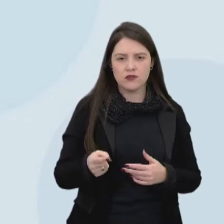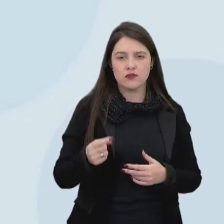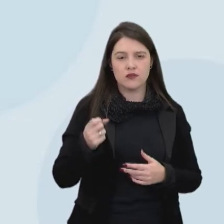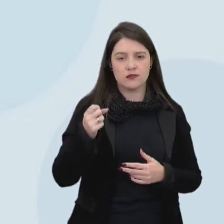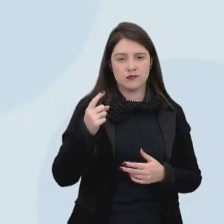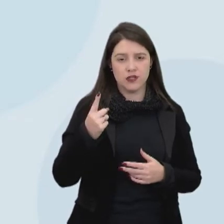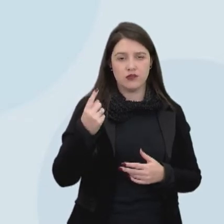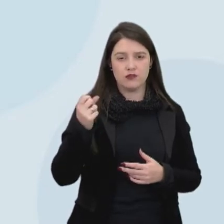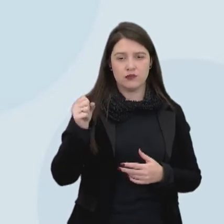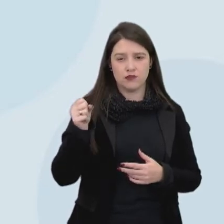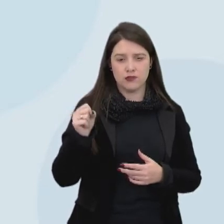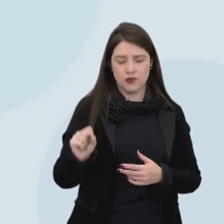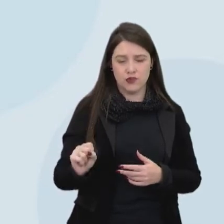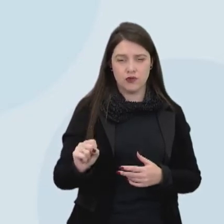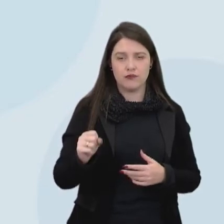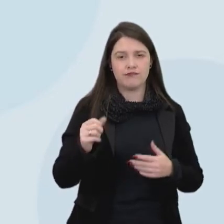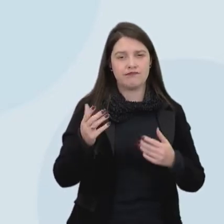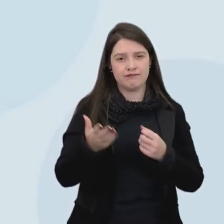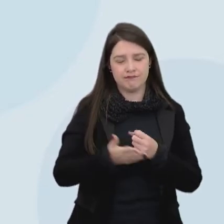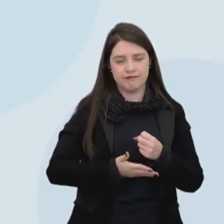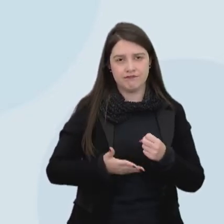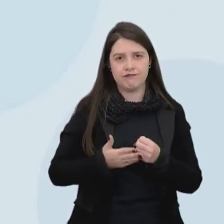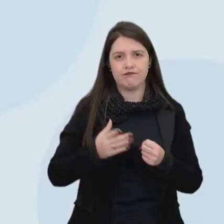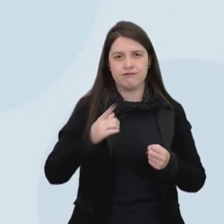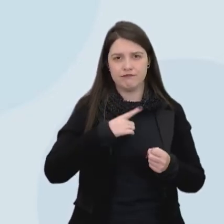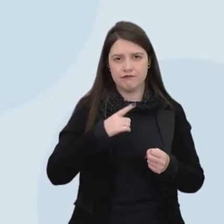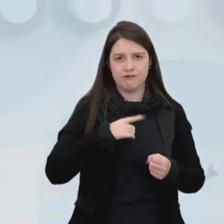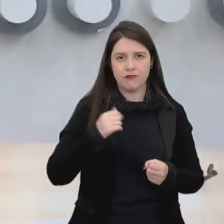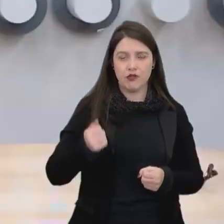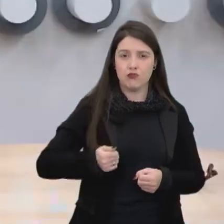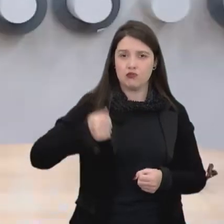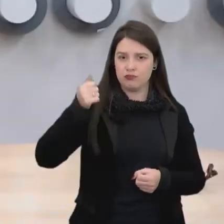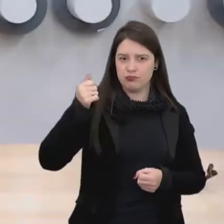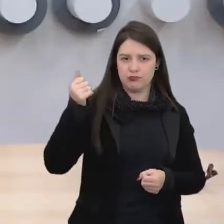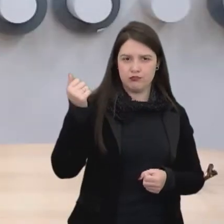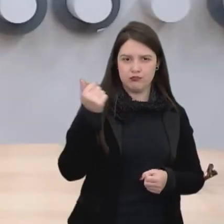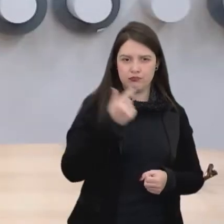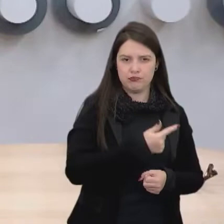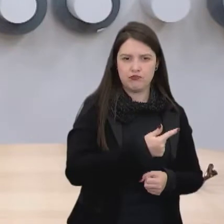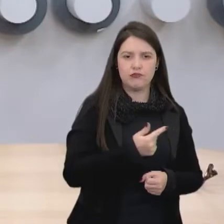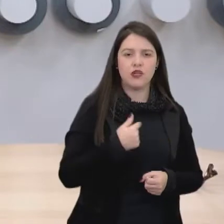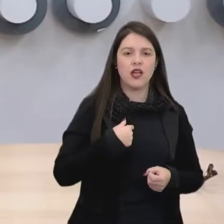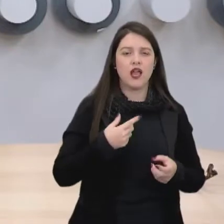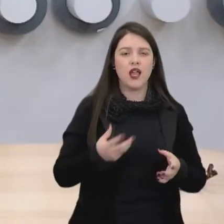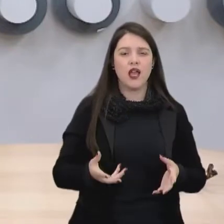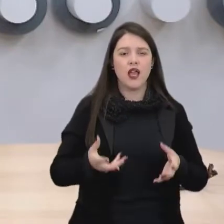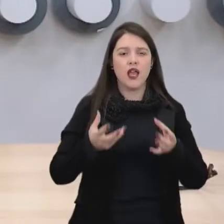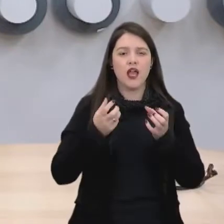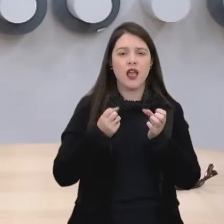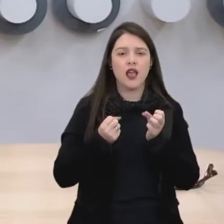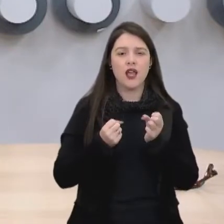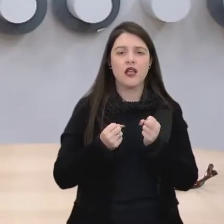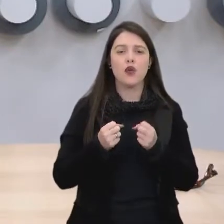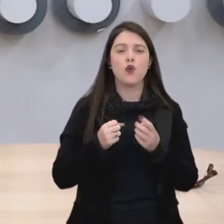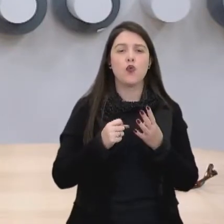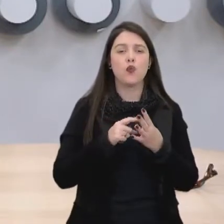5.108. Então, basicamente, uma pessoa que tem o superior completo, recebe em torno de 4,5